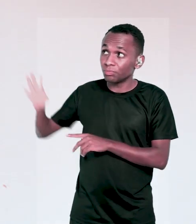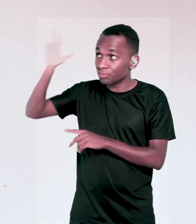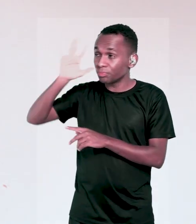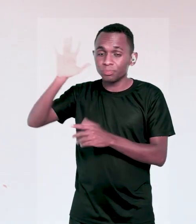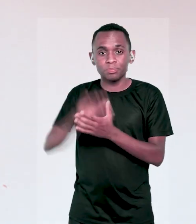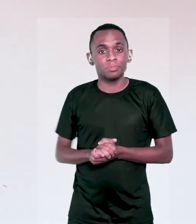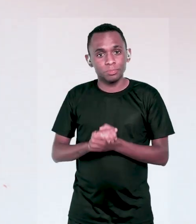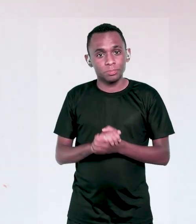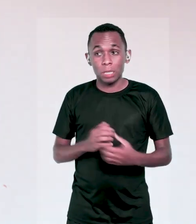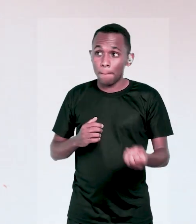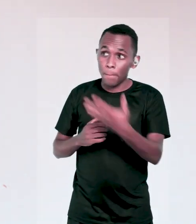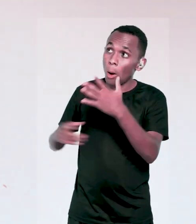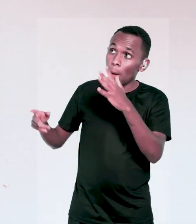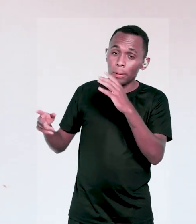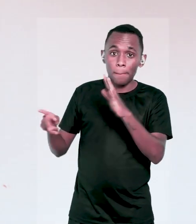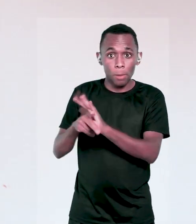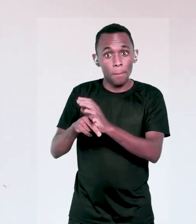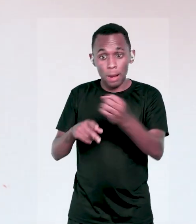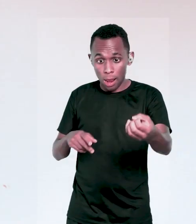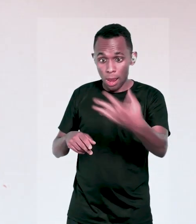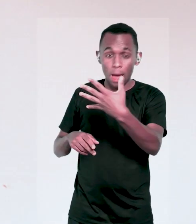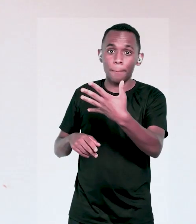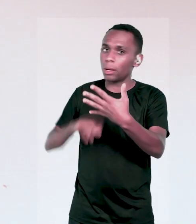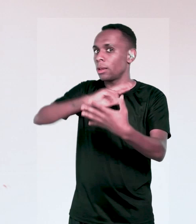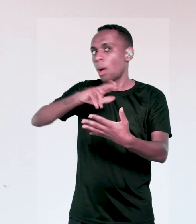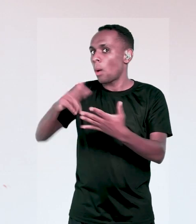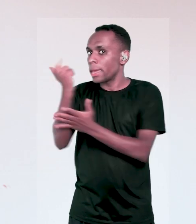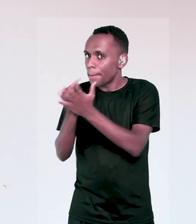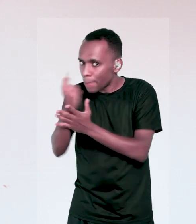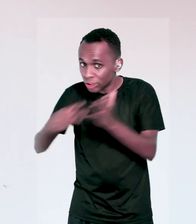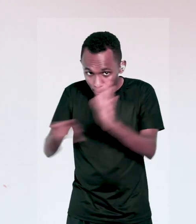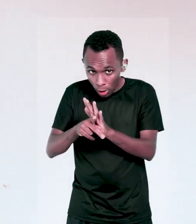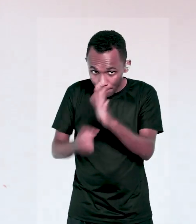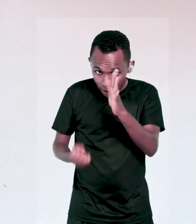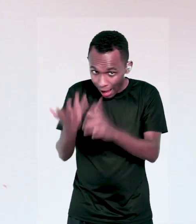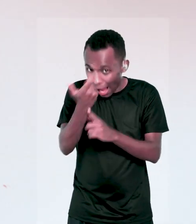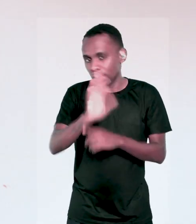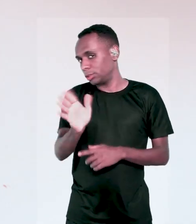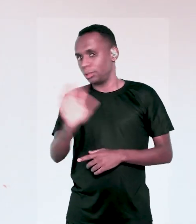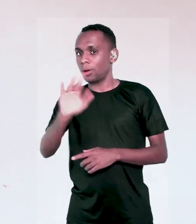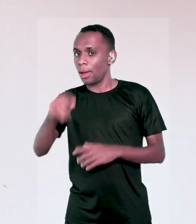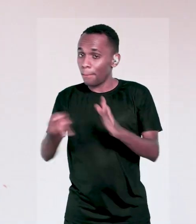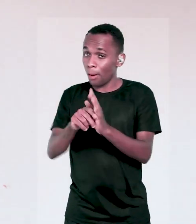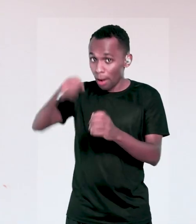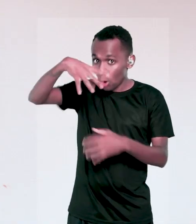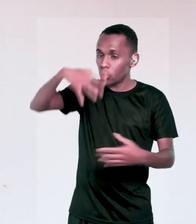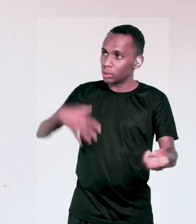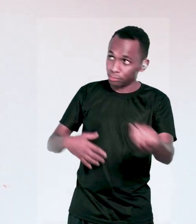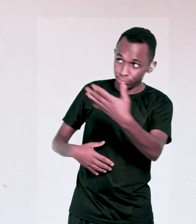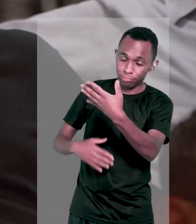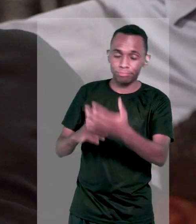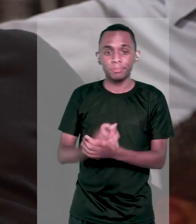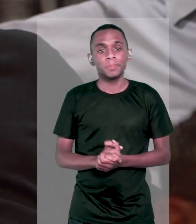contente de estar aqui em Belo Horizonte com vocês. Eu pensei em começar a minha